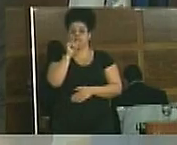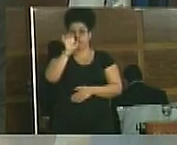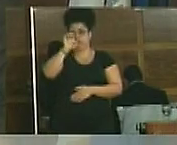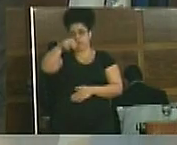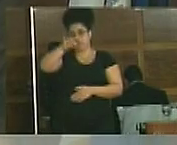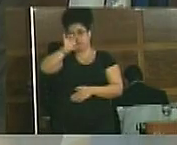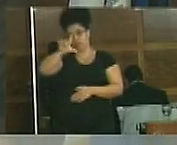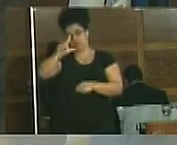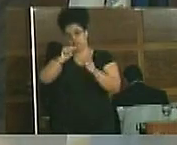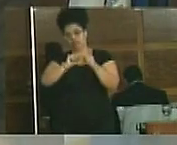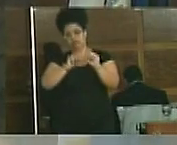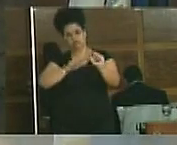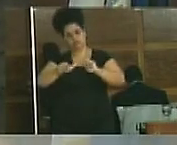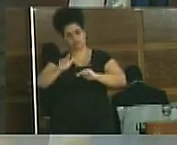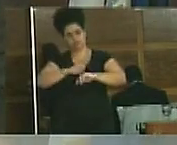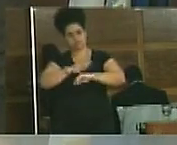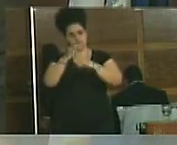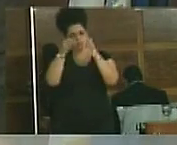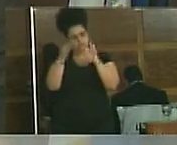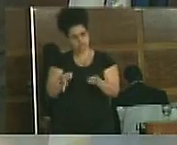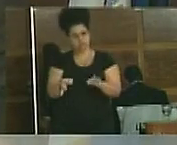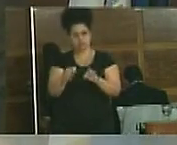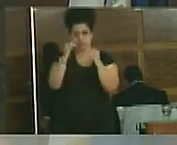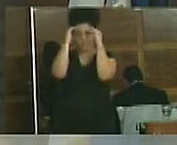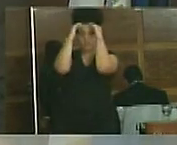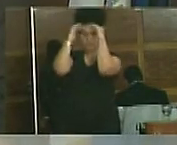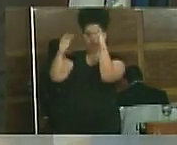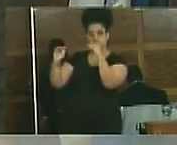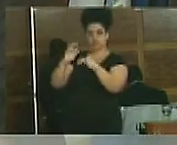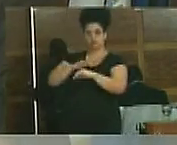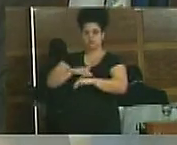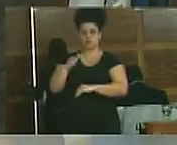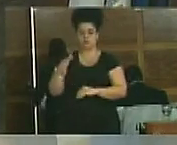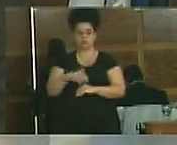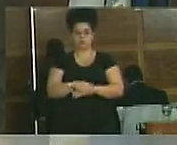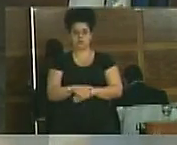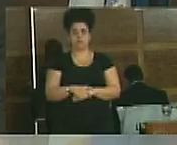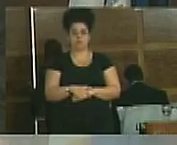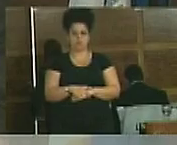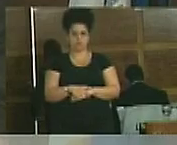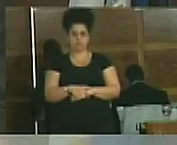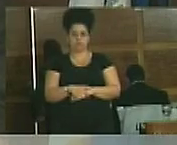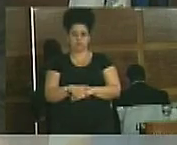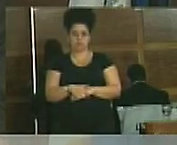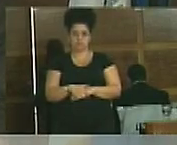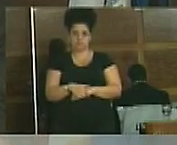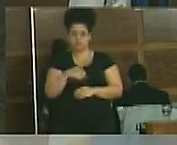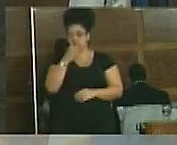trabalho com mais precisão. Tá? Olha, pessoal, eu vou alertar vocês,